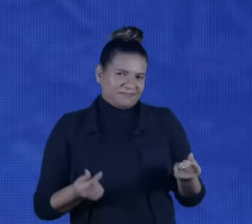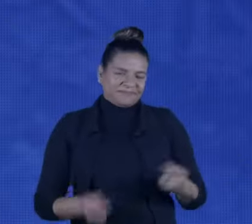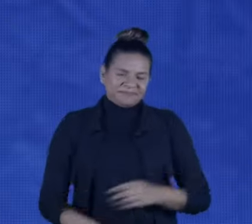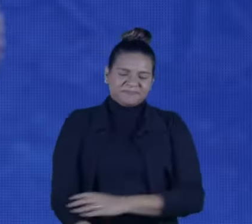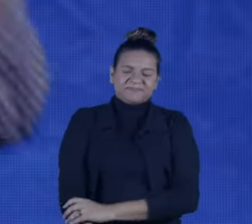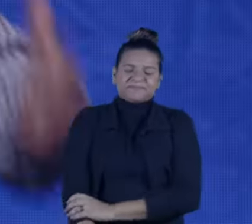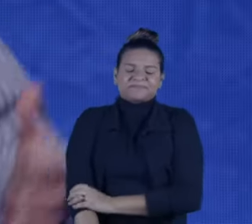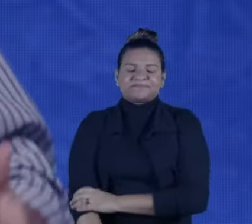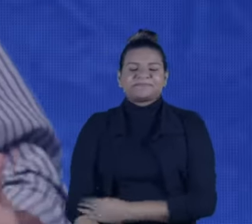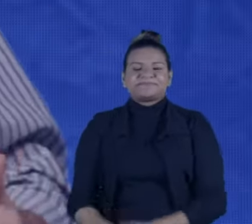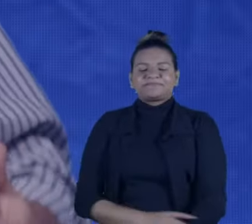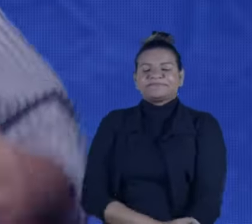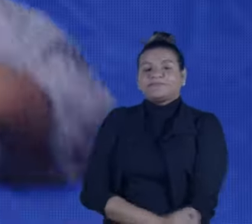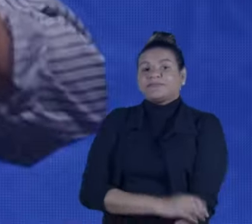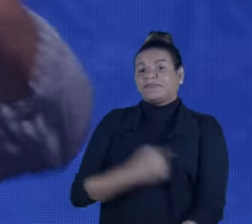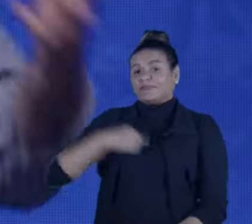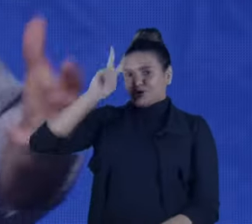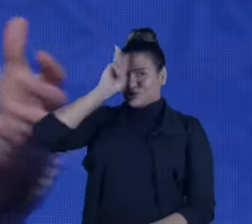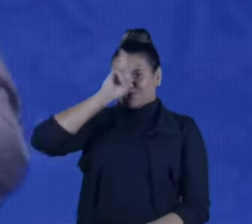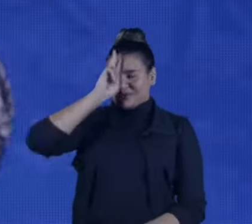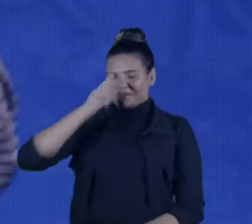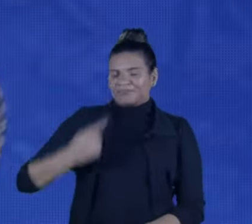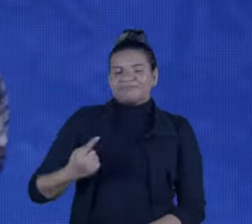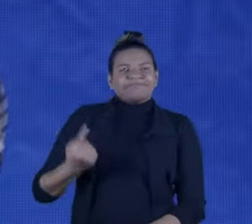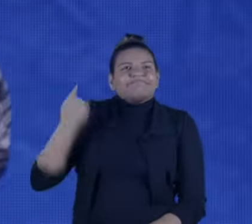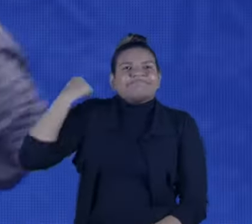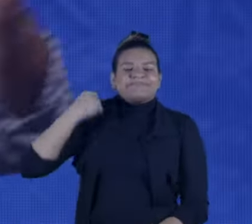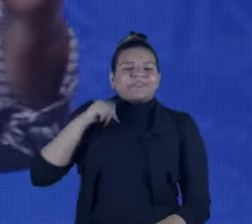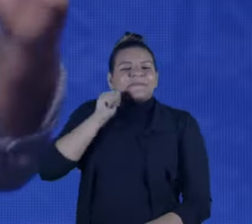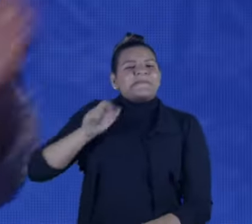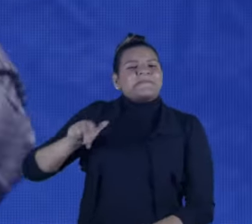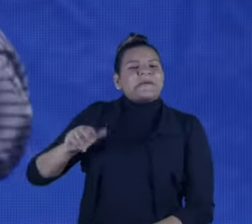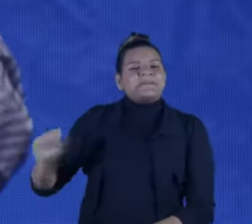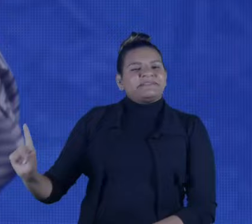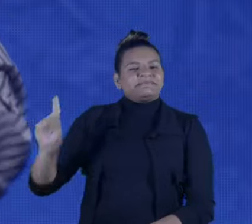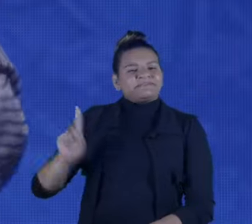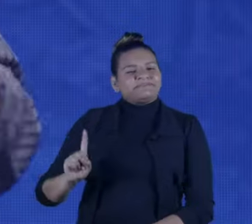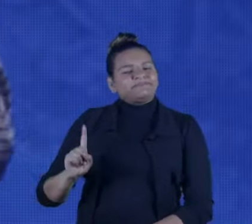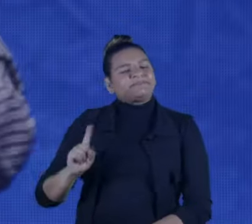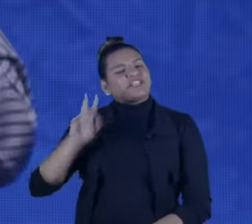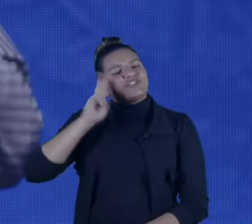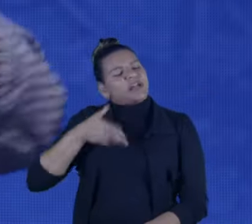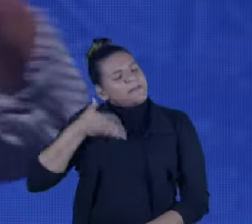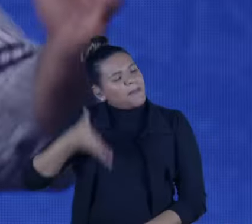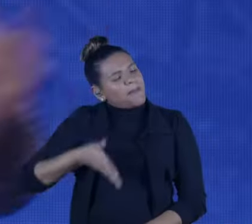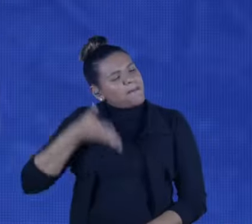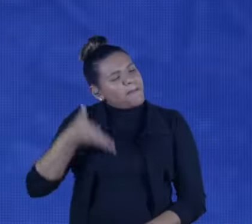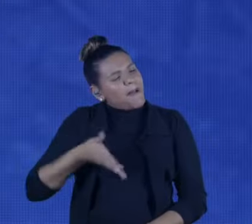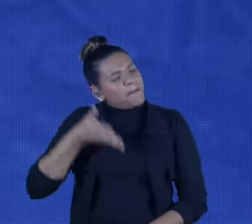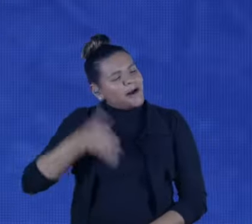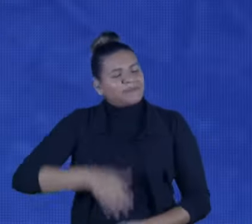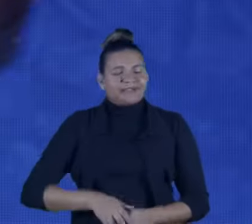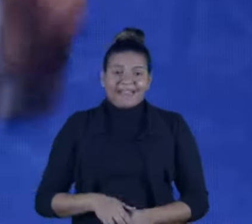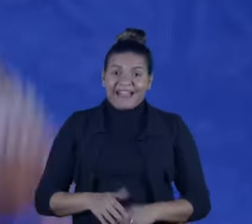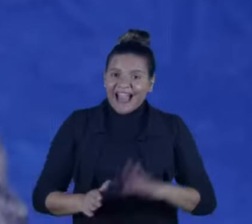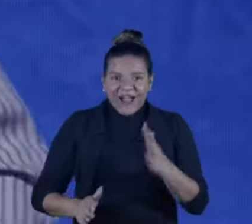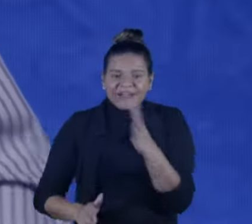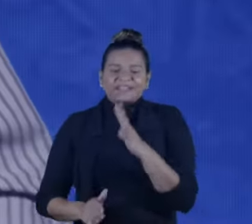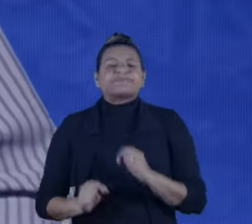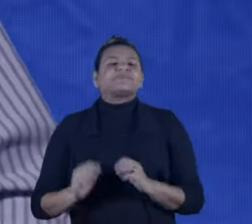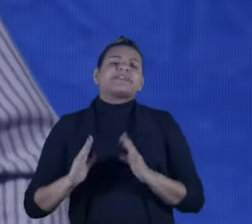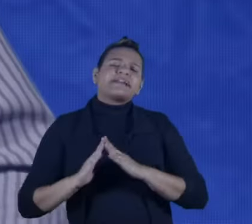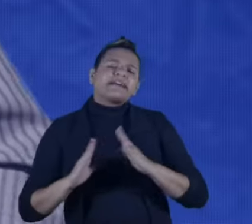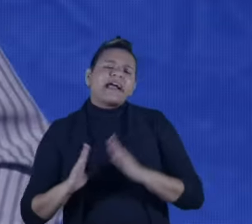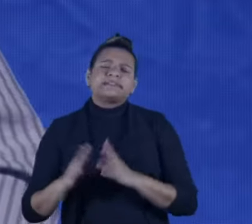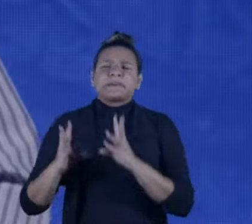Eu me lembro da cena onde eu estava e a minha irmã contava. Eu me lembro que quando chegava na casa de palha, eu já ficava morrendo de medo que o lobo